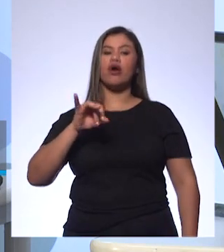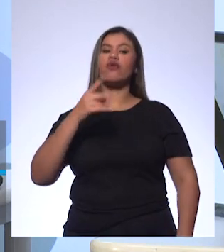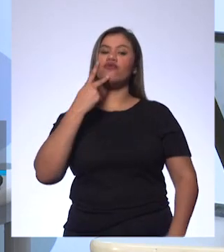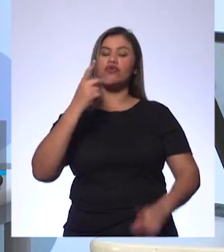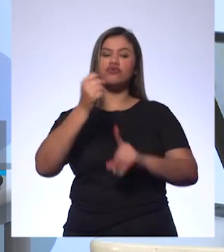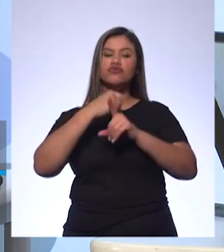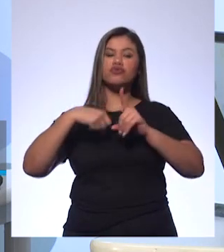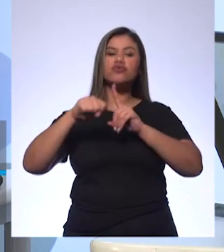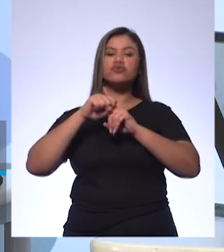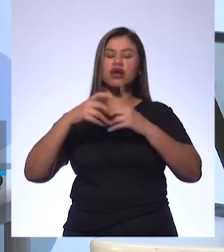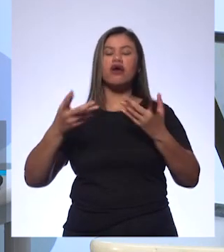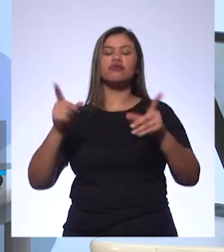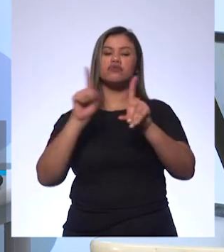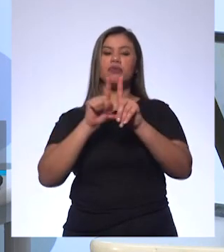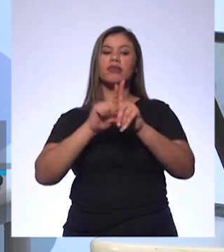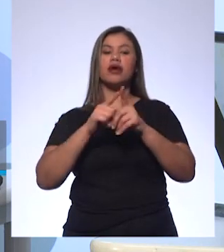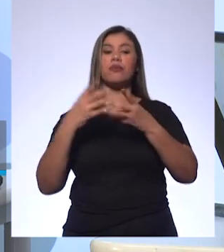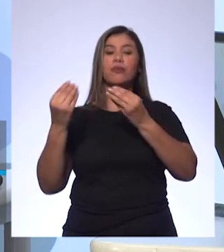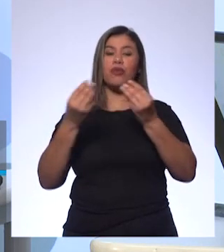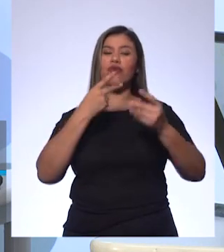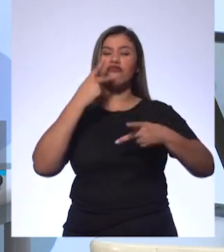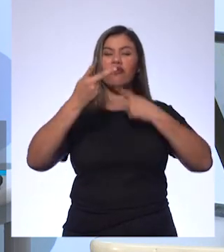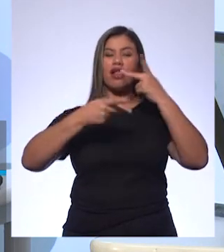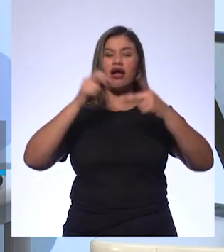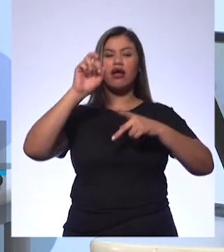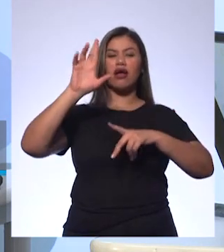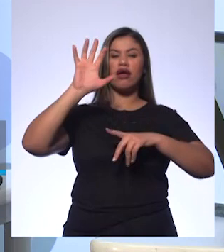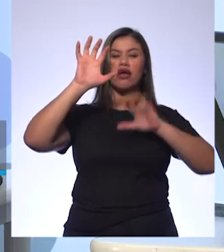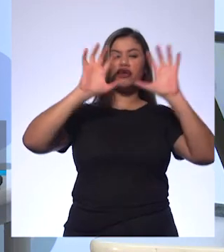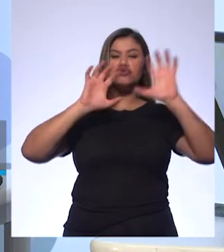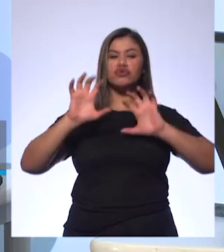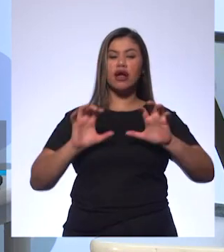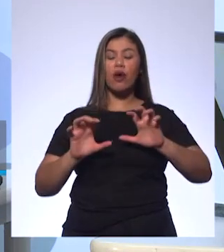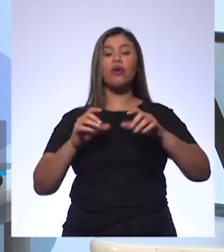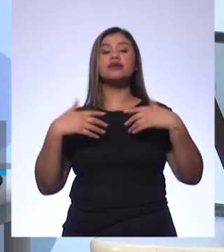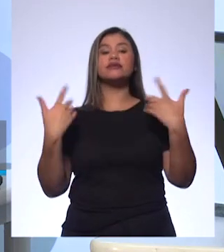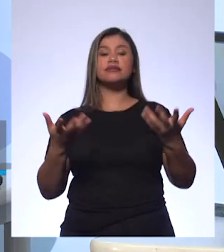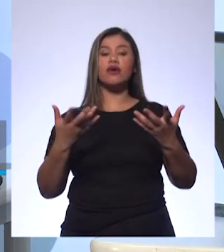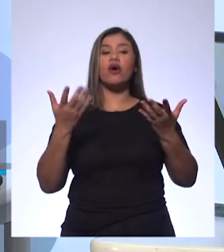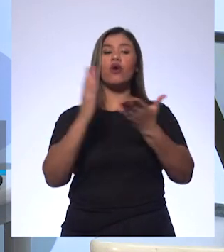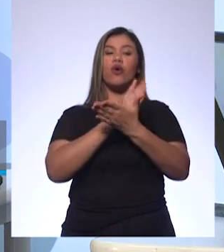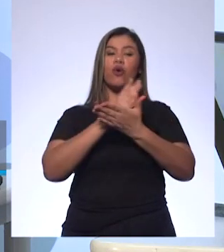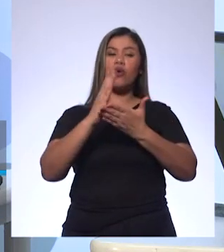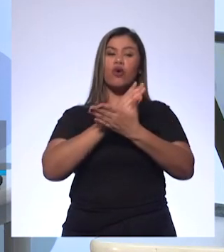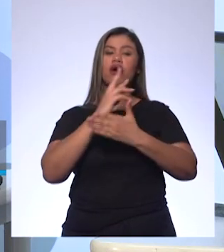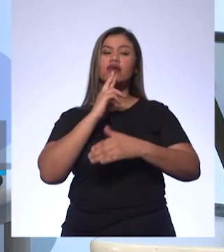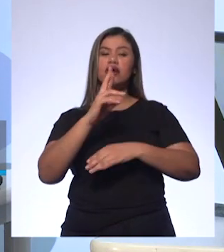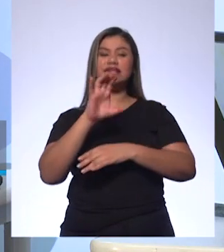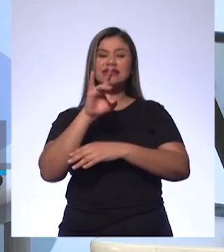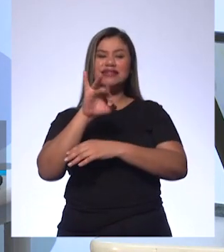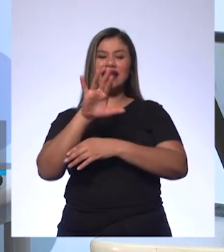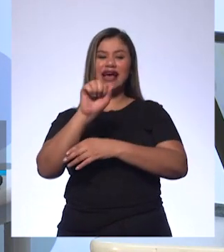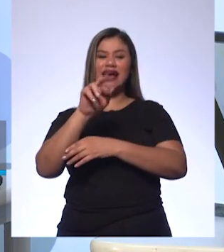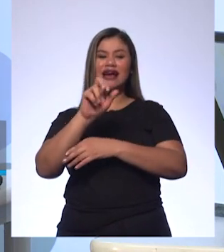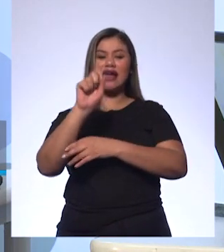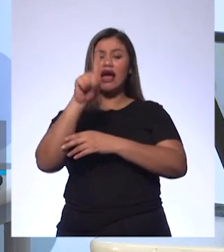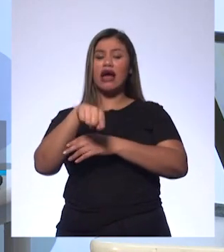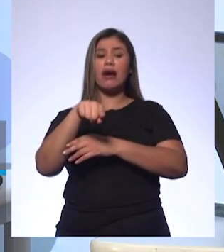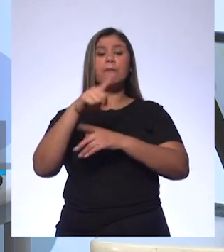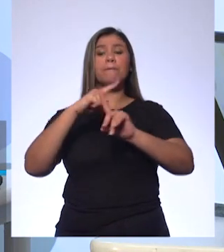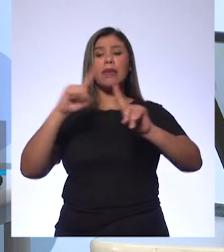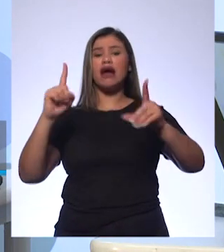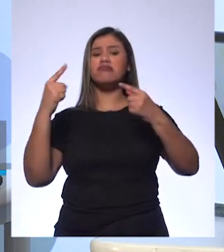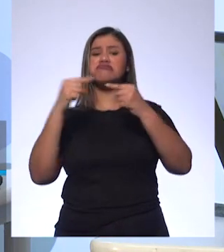seguinte, eu vi que muitos colocaram a questão do regional, né? O regional, ainda alguém escreveu aqui cearense. Na verdade, qualquer um